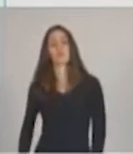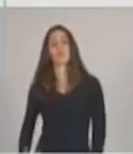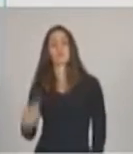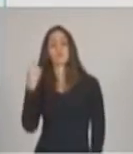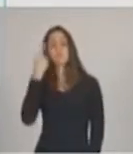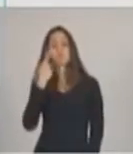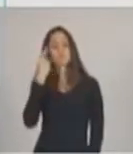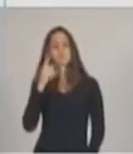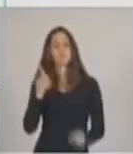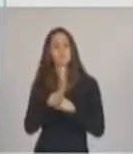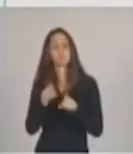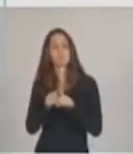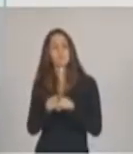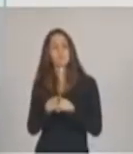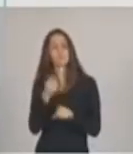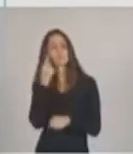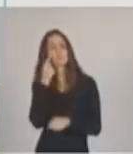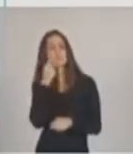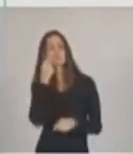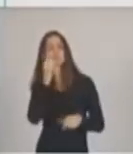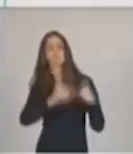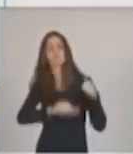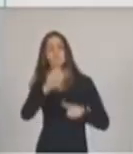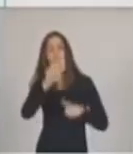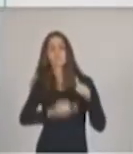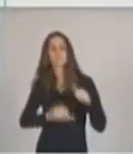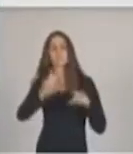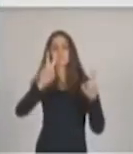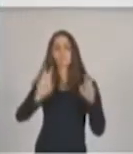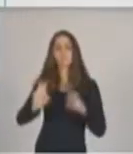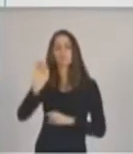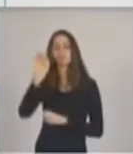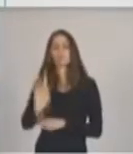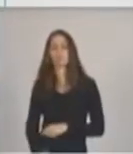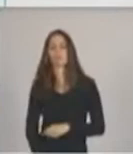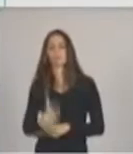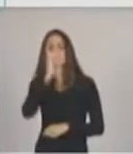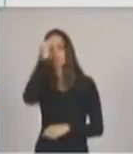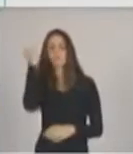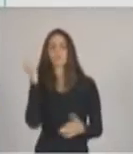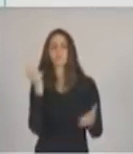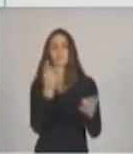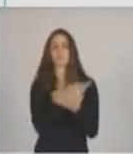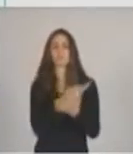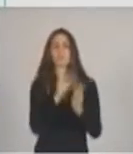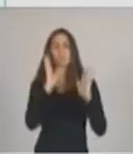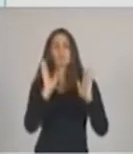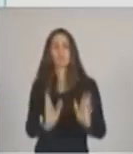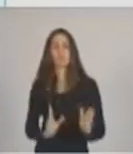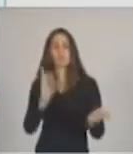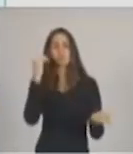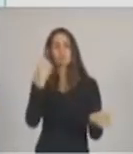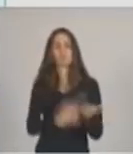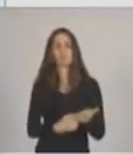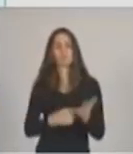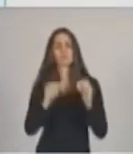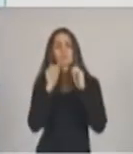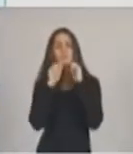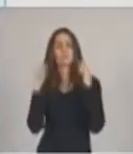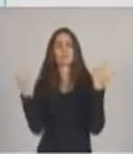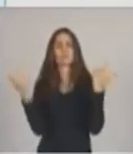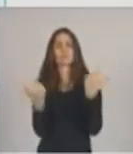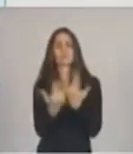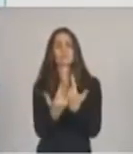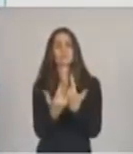pudessem rever esses posicionamentos com relação à defesa do consumidor. Eu vou tentar. Já está pactuado que as casas legislativas estaduais podem